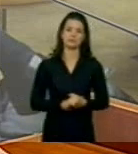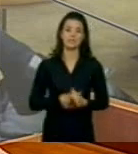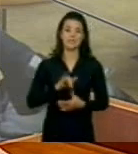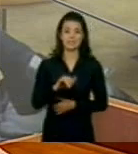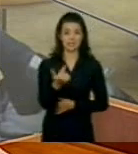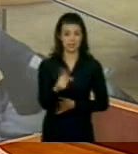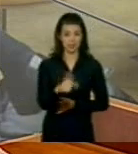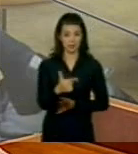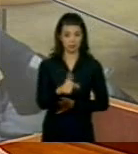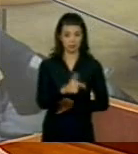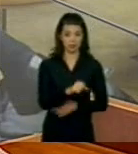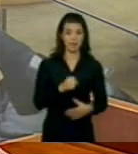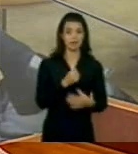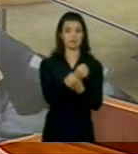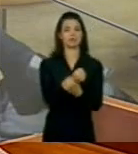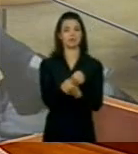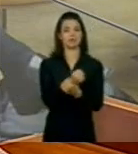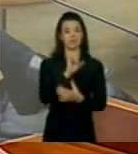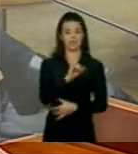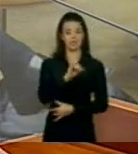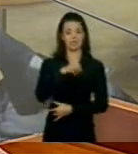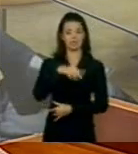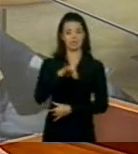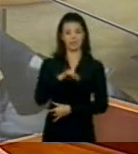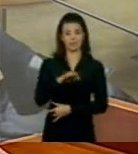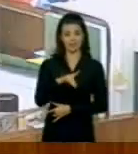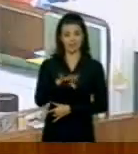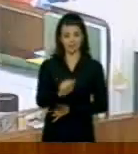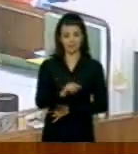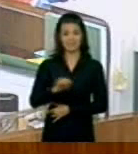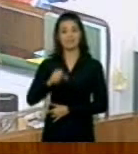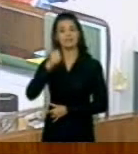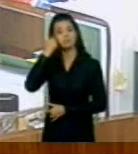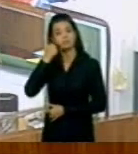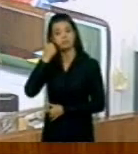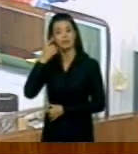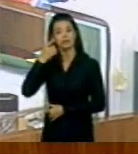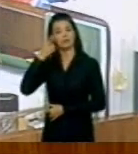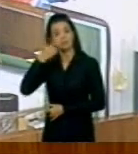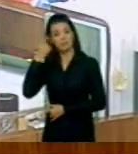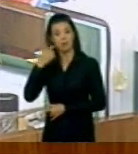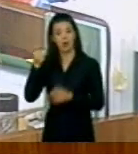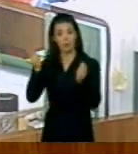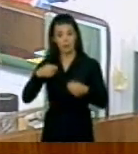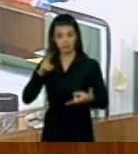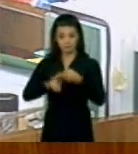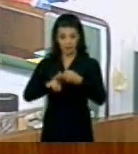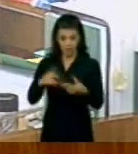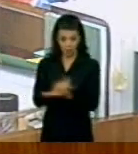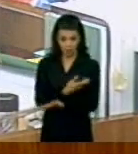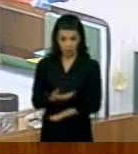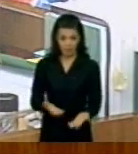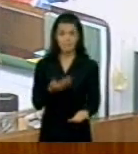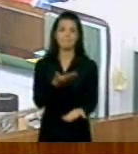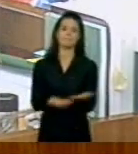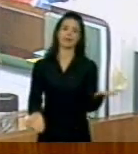não há a preservação da imunidade, se os parlamentares podem ser sujeitos a medidas constritivas, então